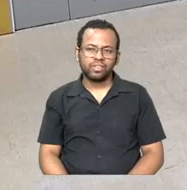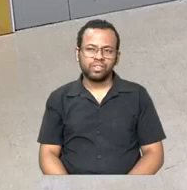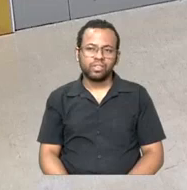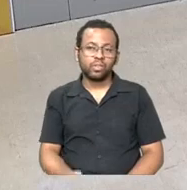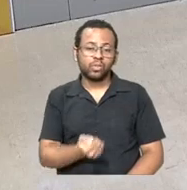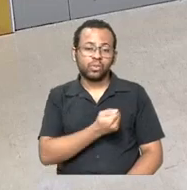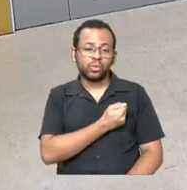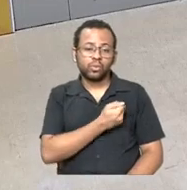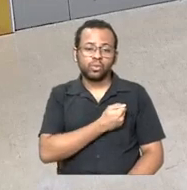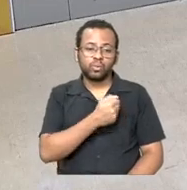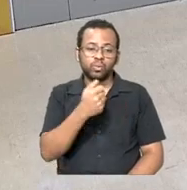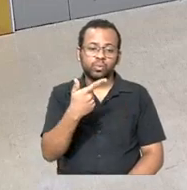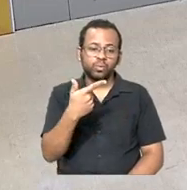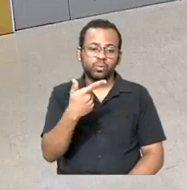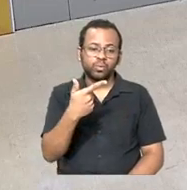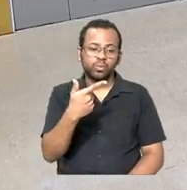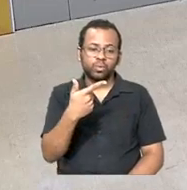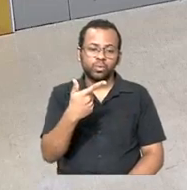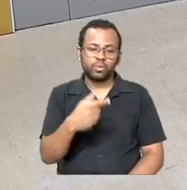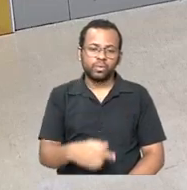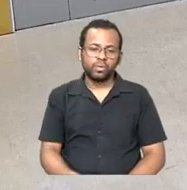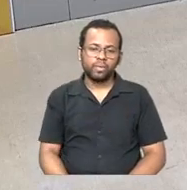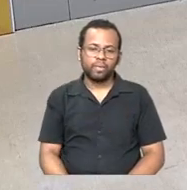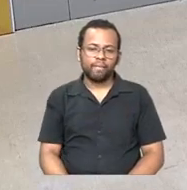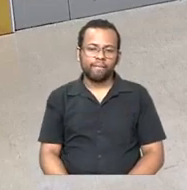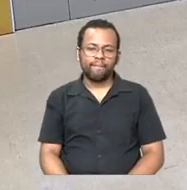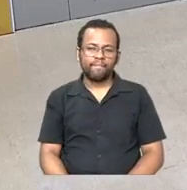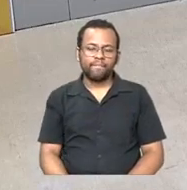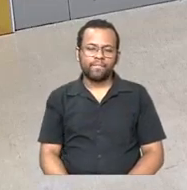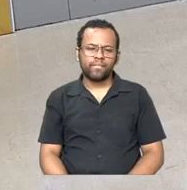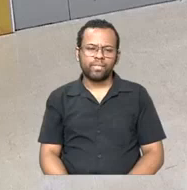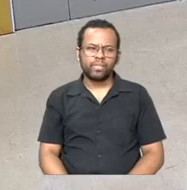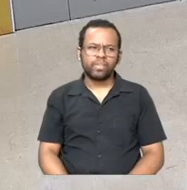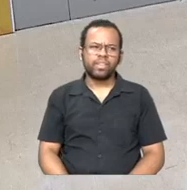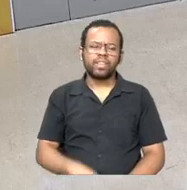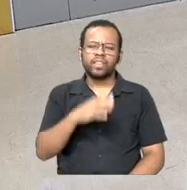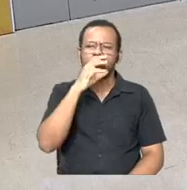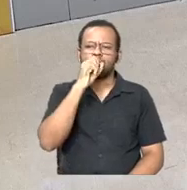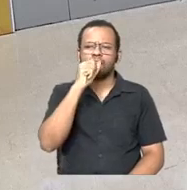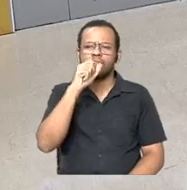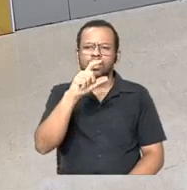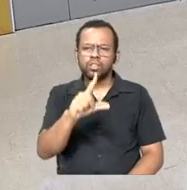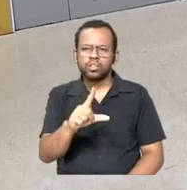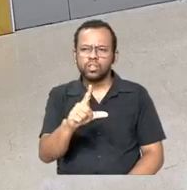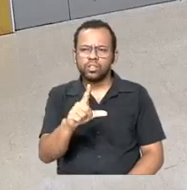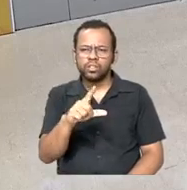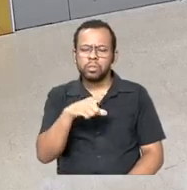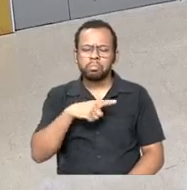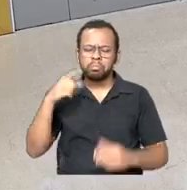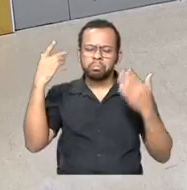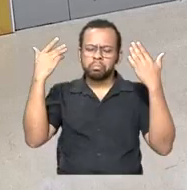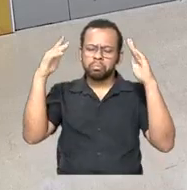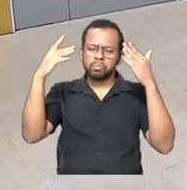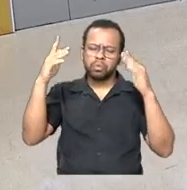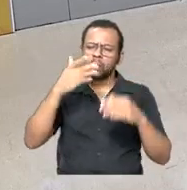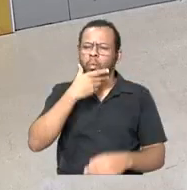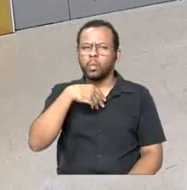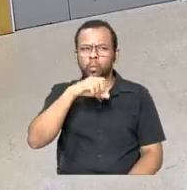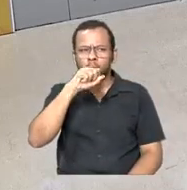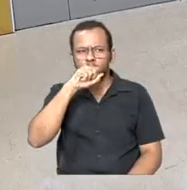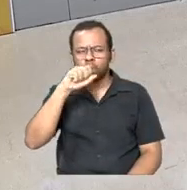subindo número 2 número 2 família lá da Sueli Alves em Laranjeiras tá de parabéns o pai